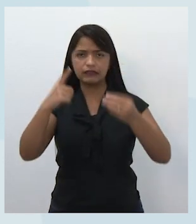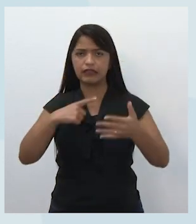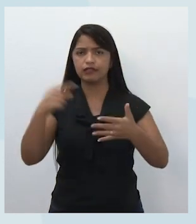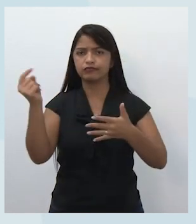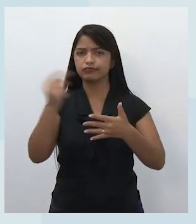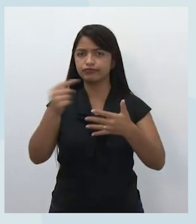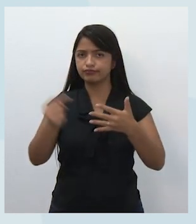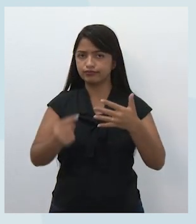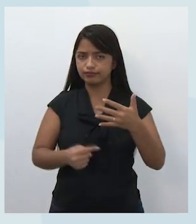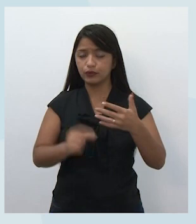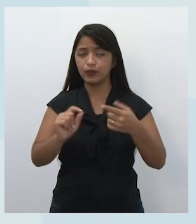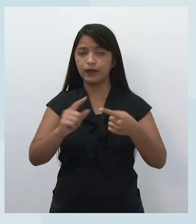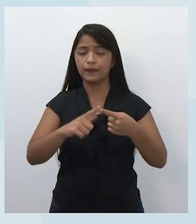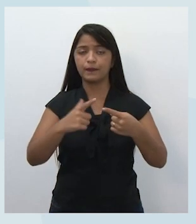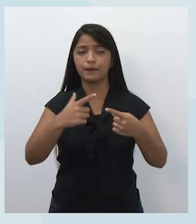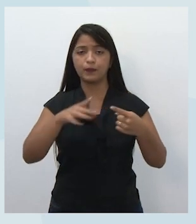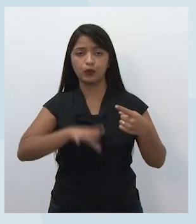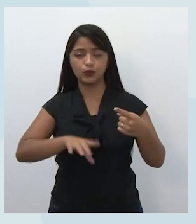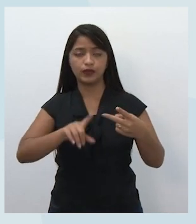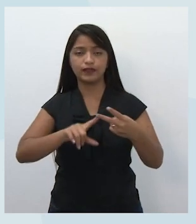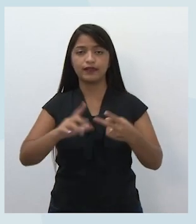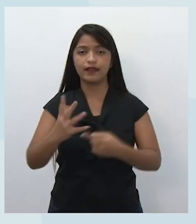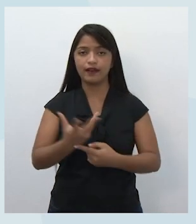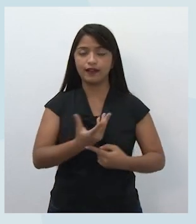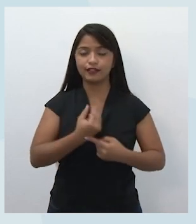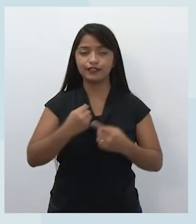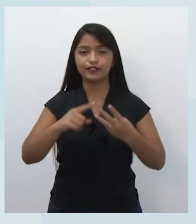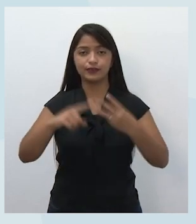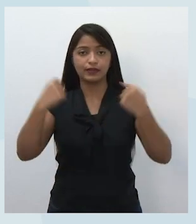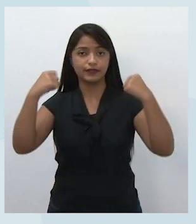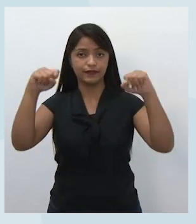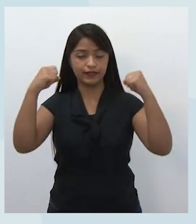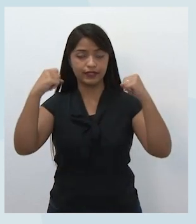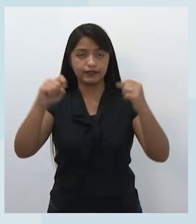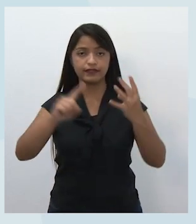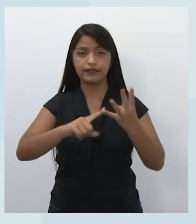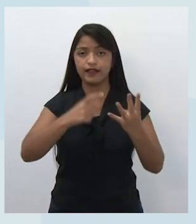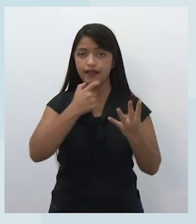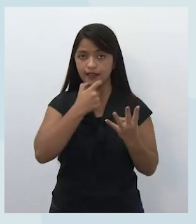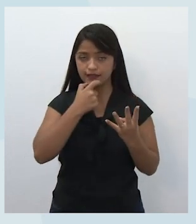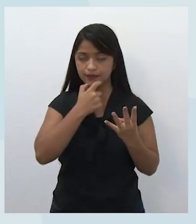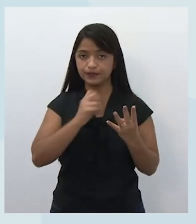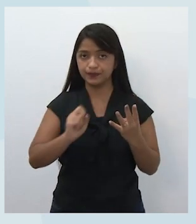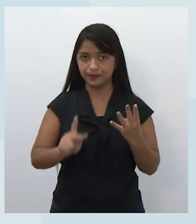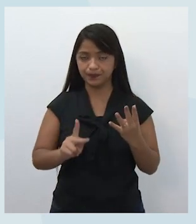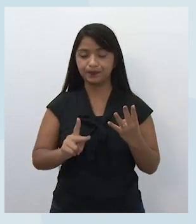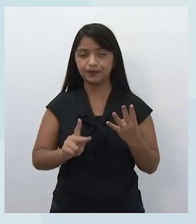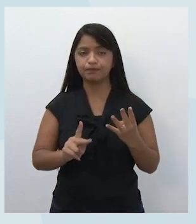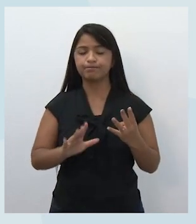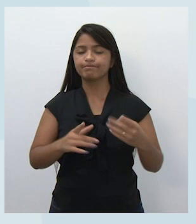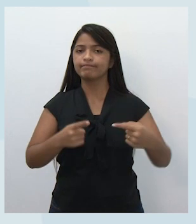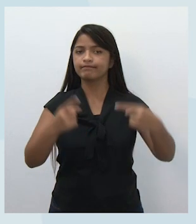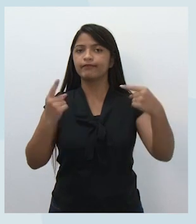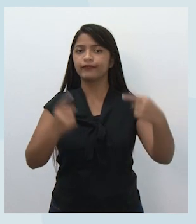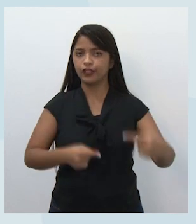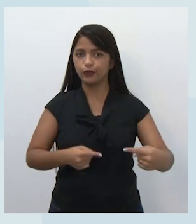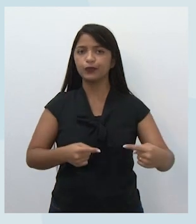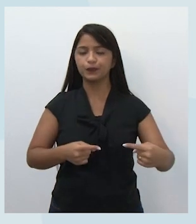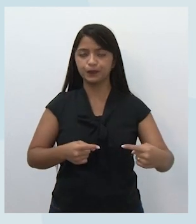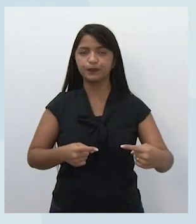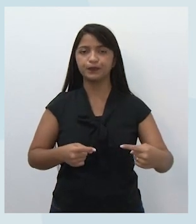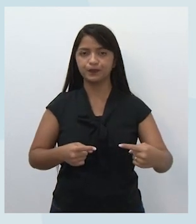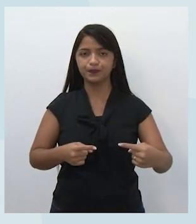parte da área, língua portuguesa, arte, educação física e língua inglesa, e temos um grande desafio que